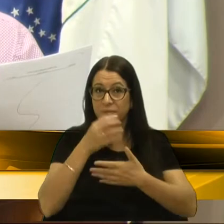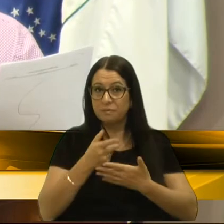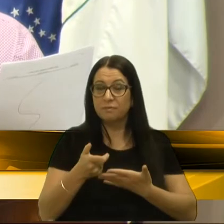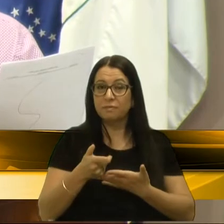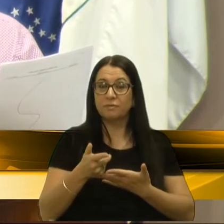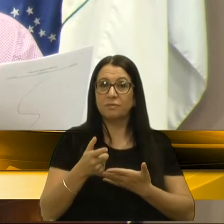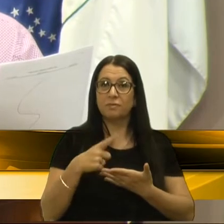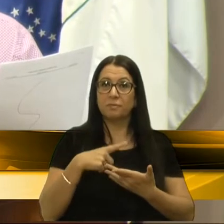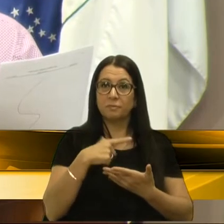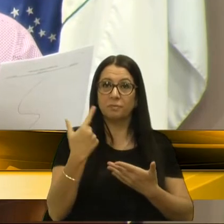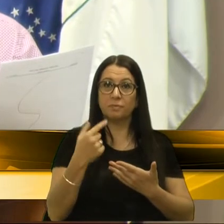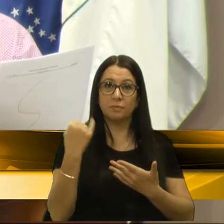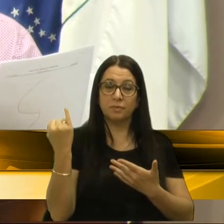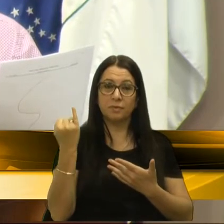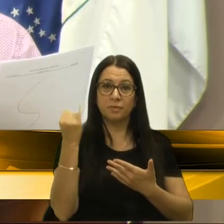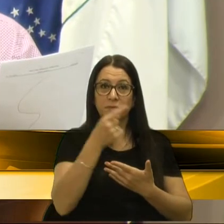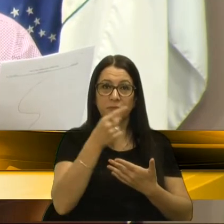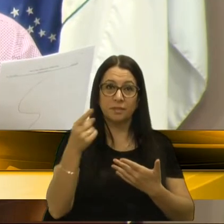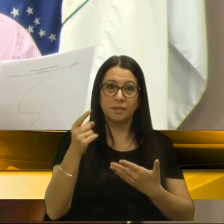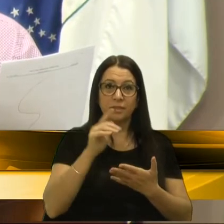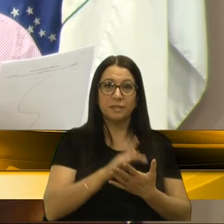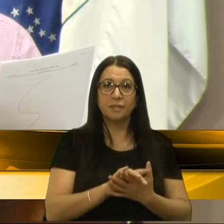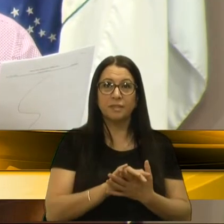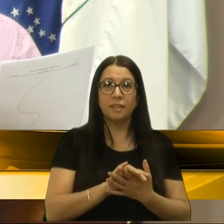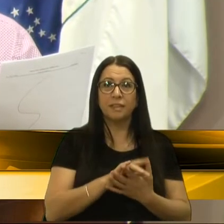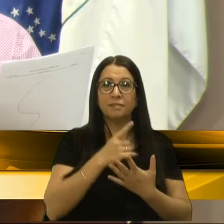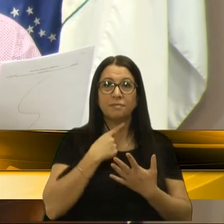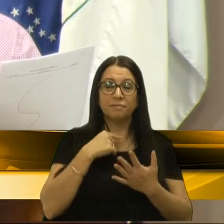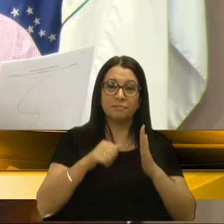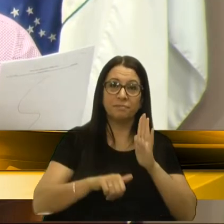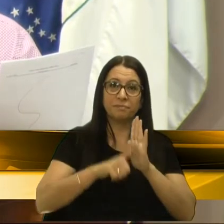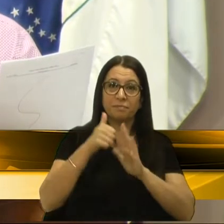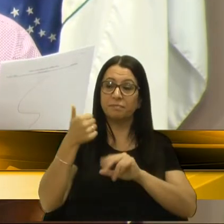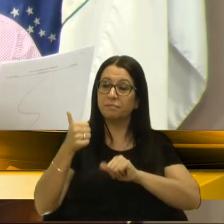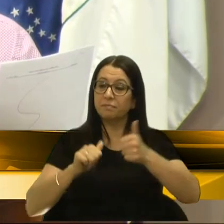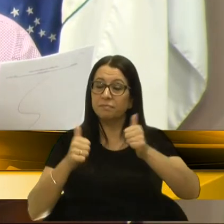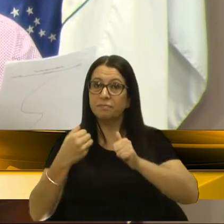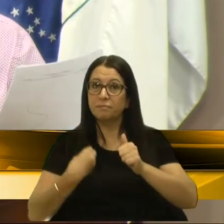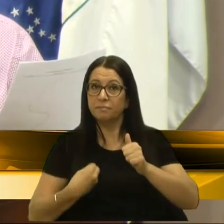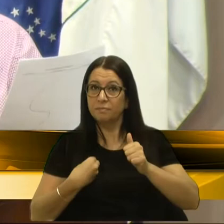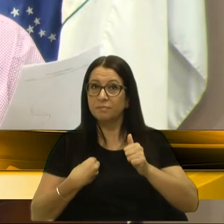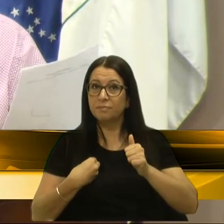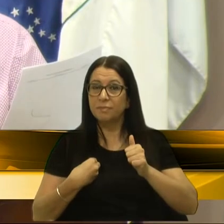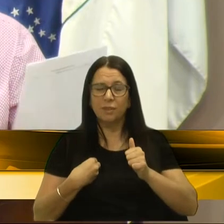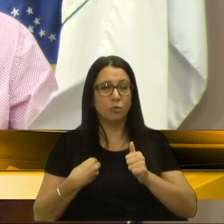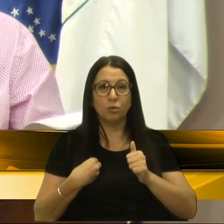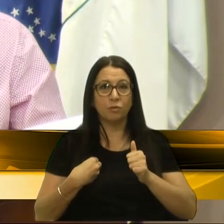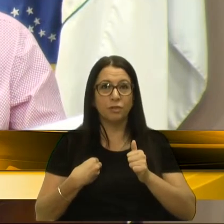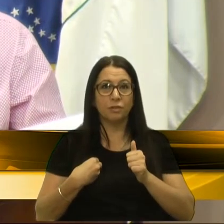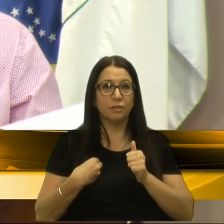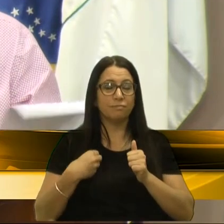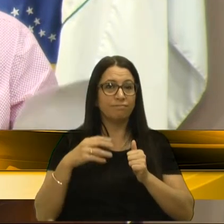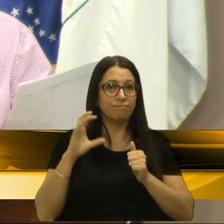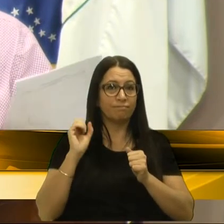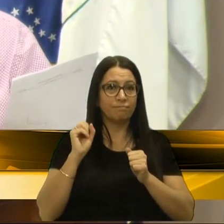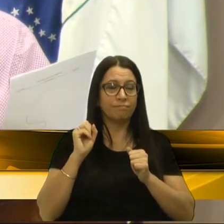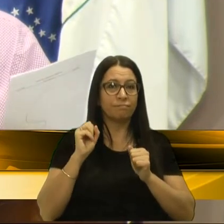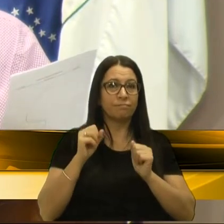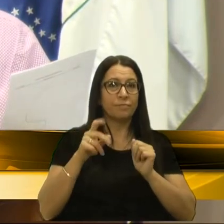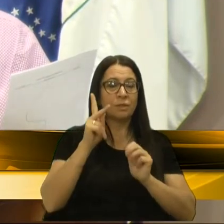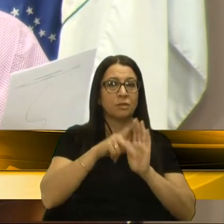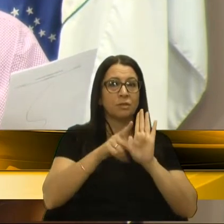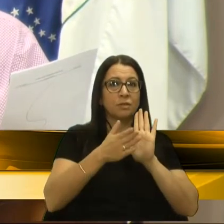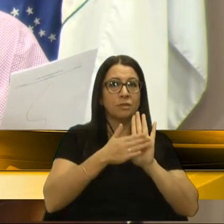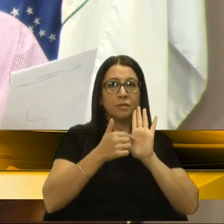de plena importância para garantir o bem-estar e melhorias na qualidade de vida de nossos municípios. O projeto proposto tem